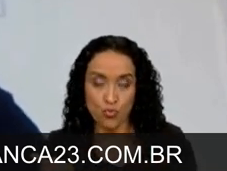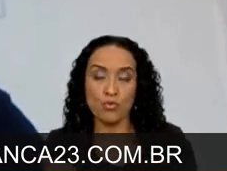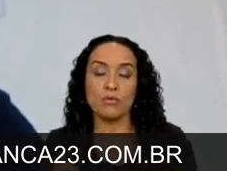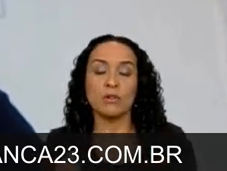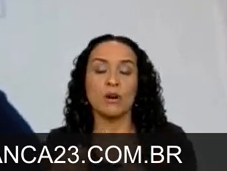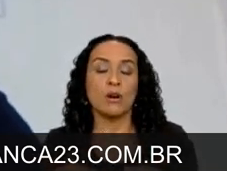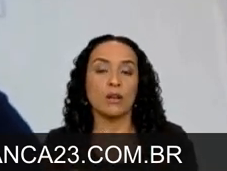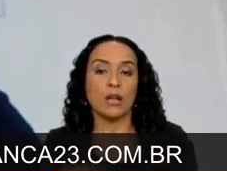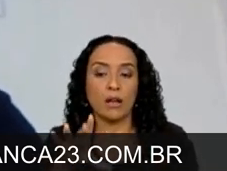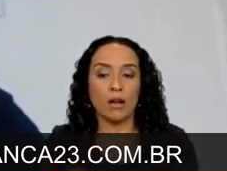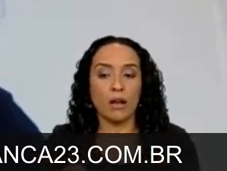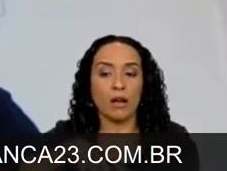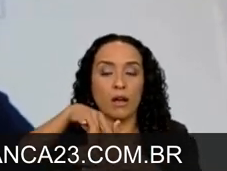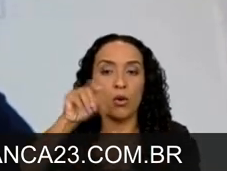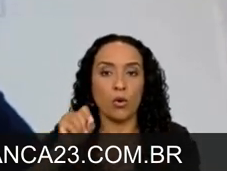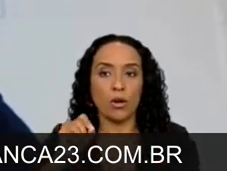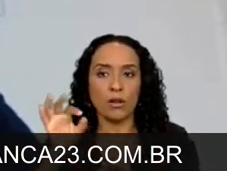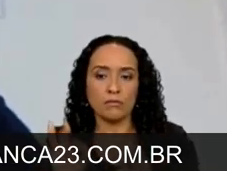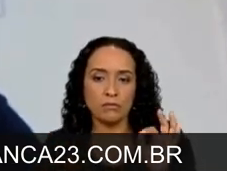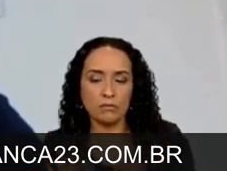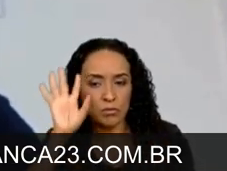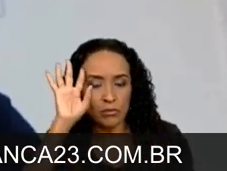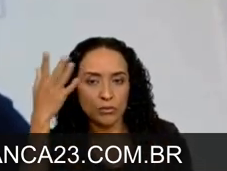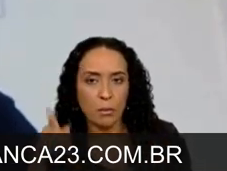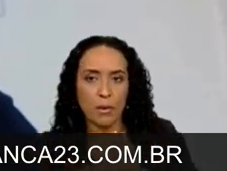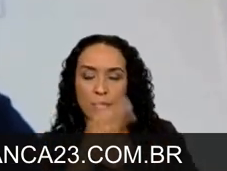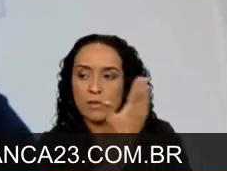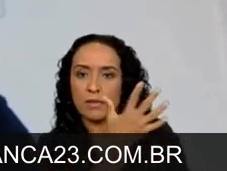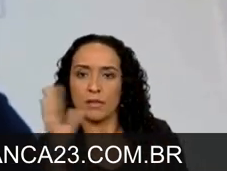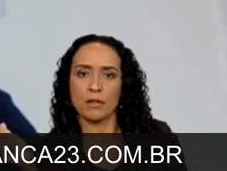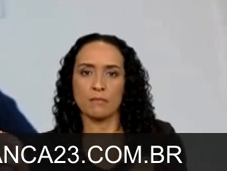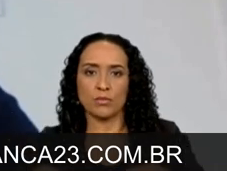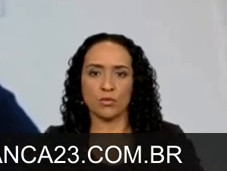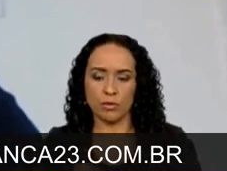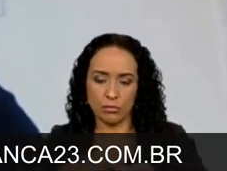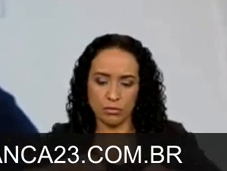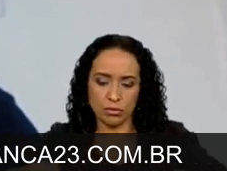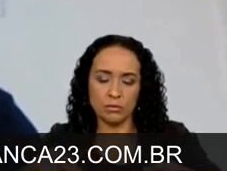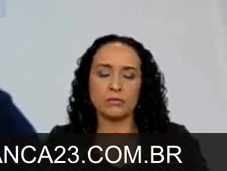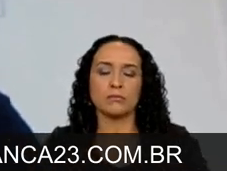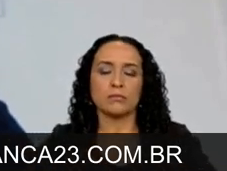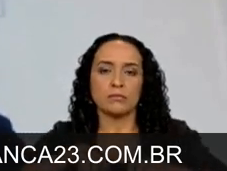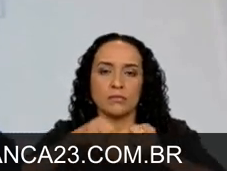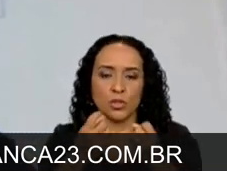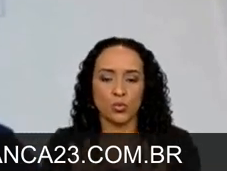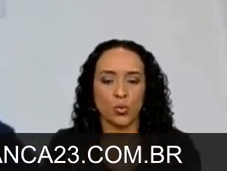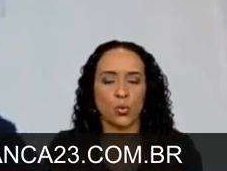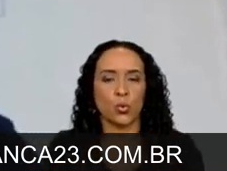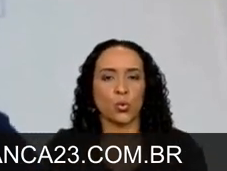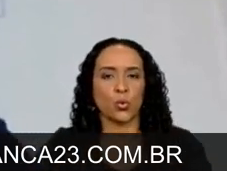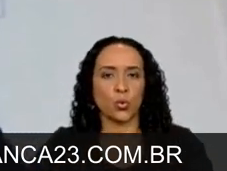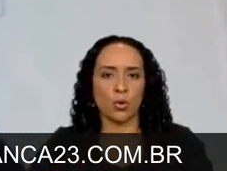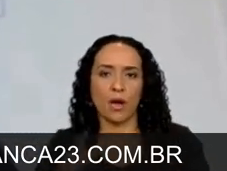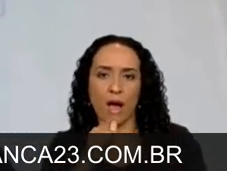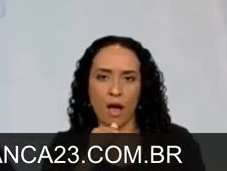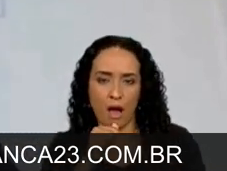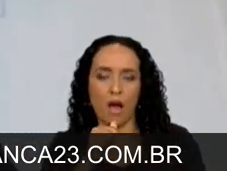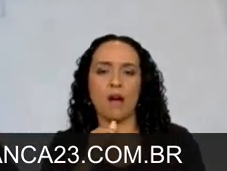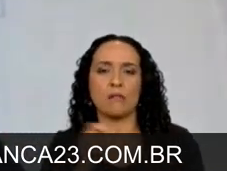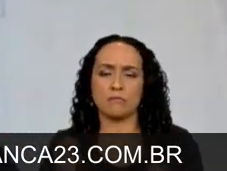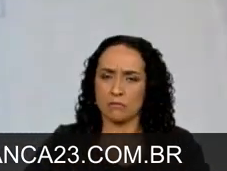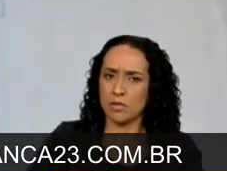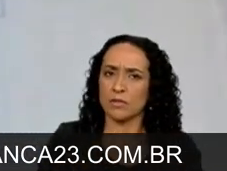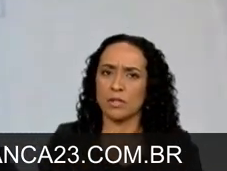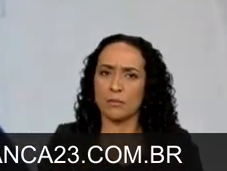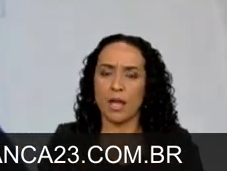gente privilegia a integração de soluções baseadas na natureza, permitindo o solo respirar mais uma vez, para essa água penetrar no solo, a gente criar